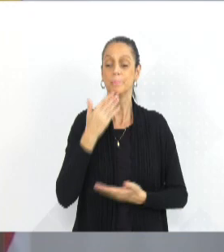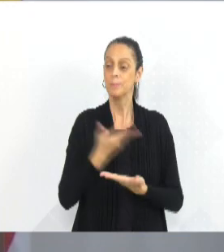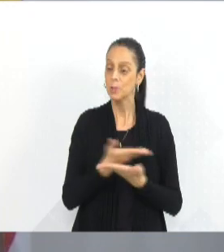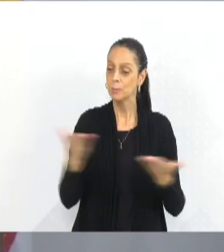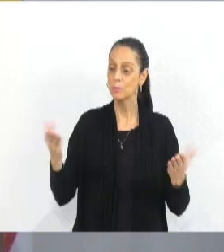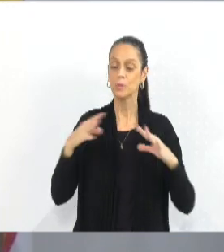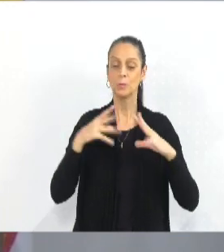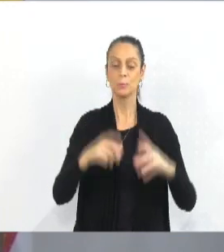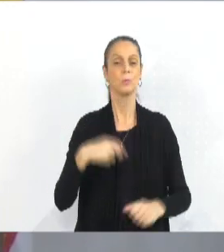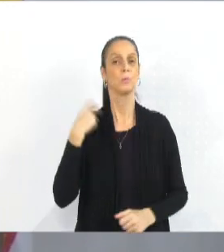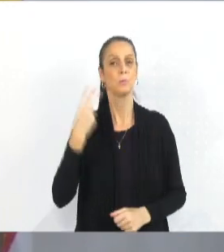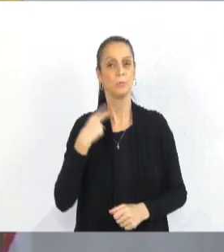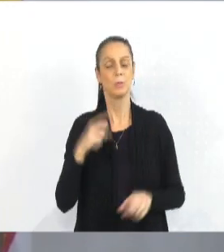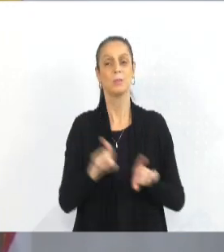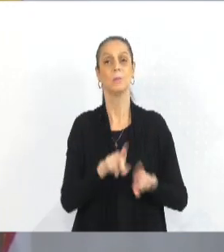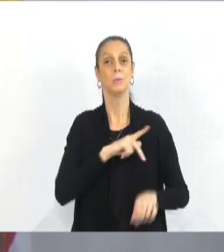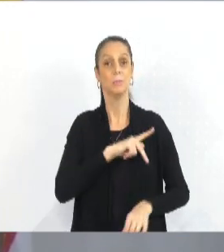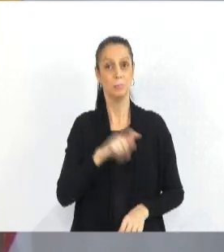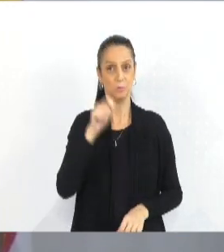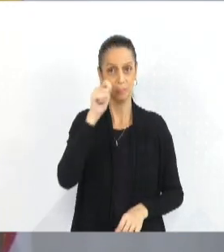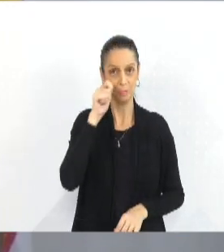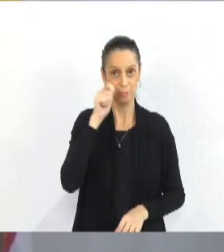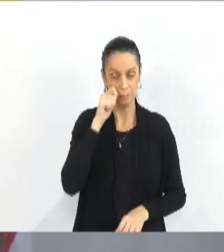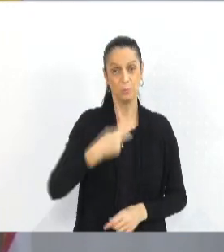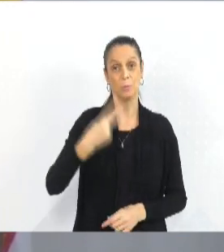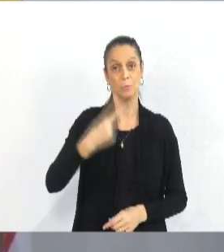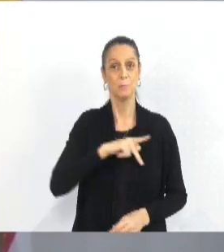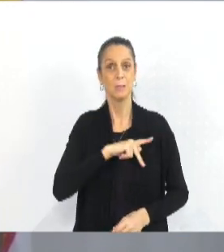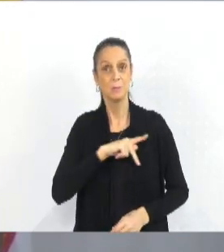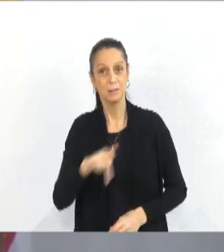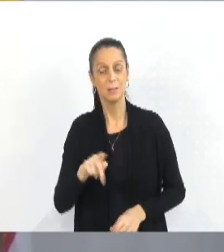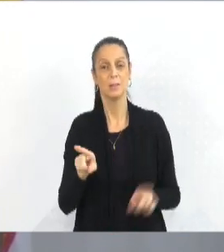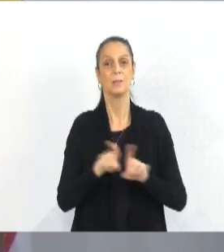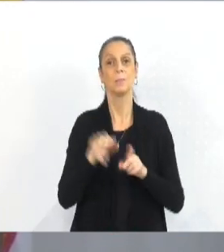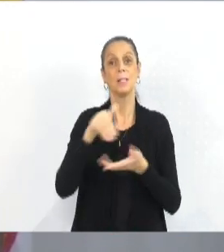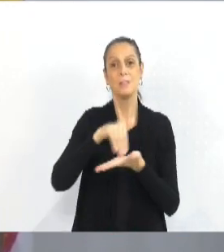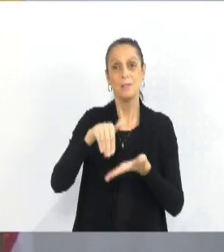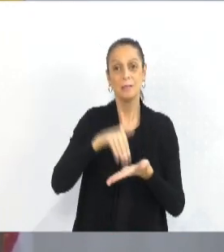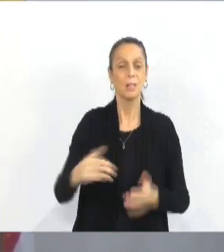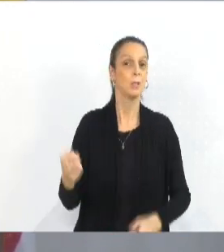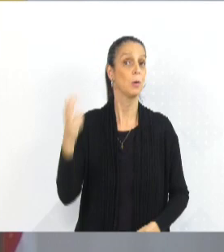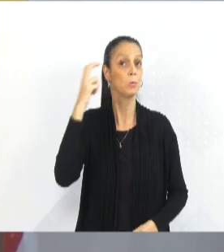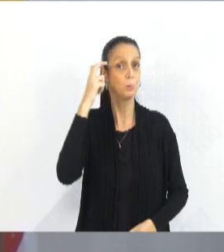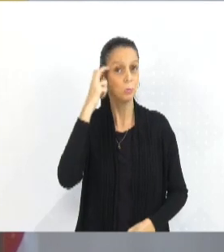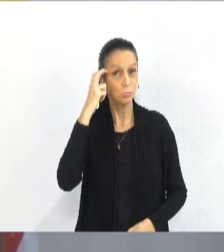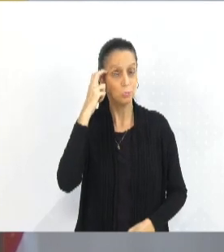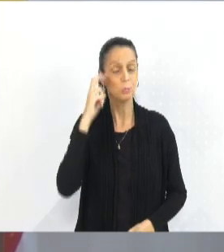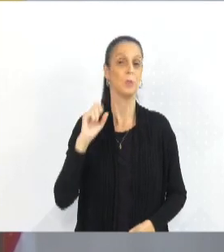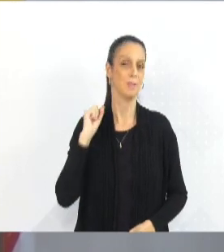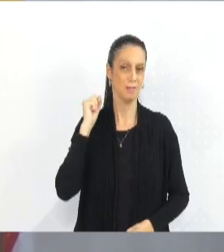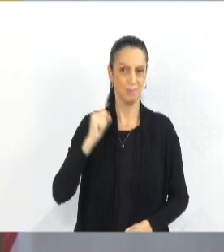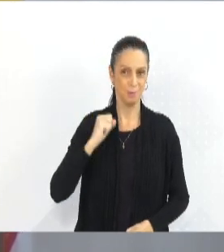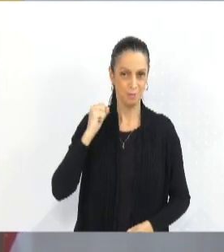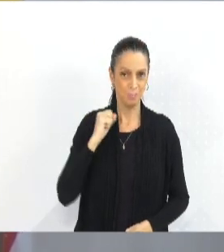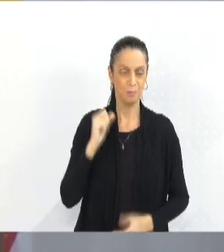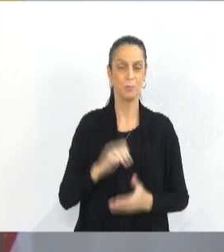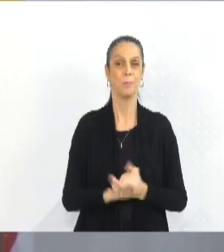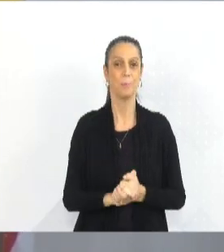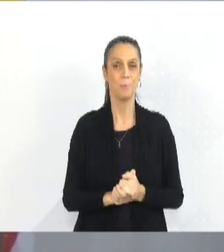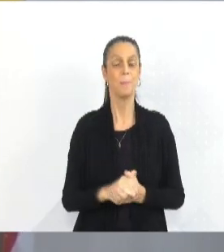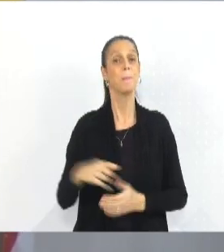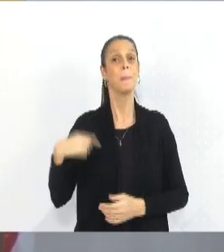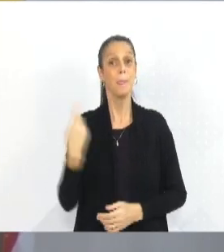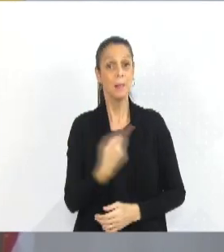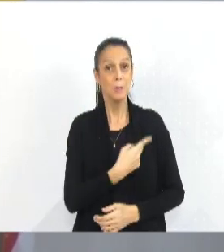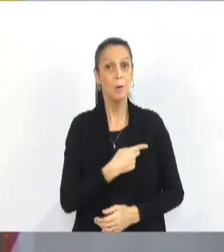os vereadores, do presidente da Câmara, do vice-presidente, do secretário da Cultura, seu Silvio Zimmermann, para que tenhamos